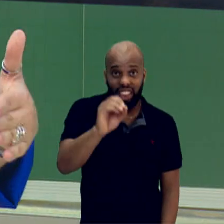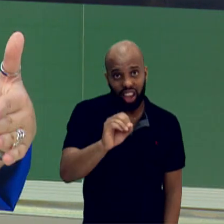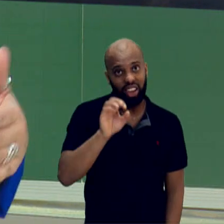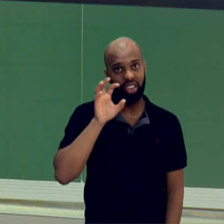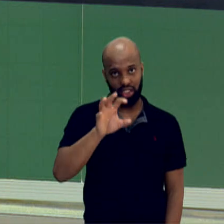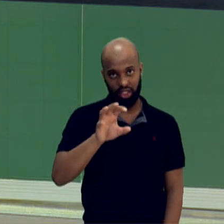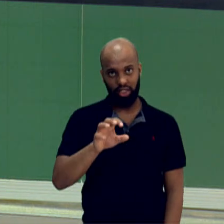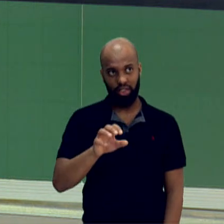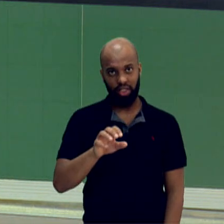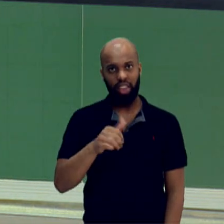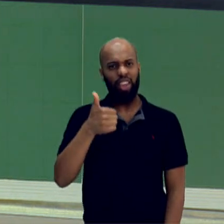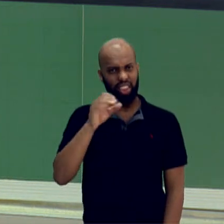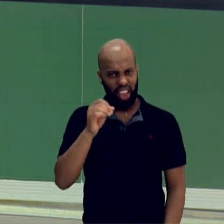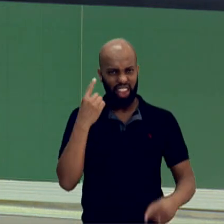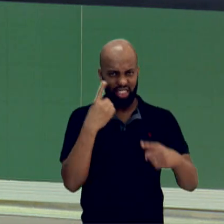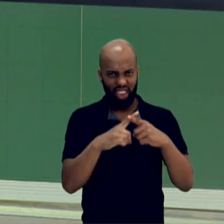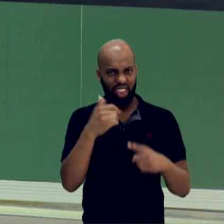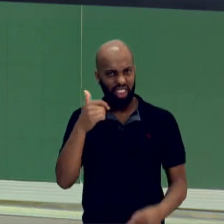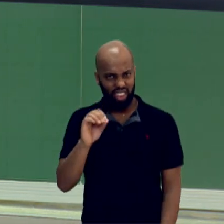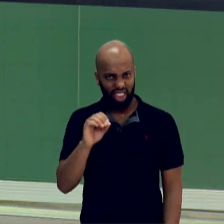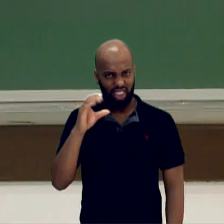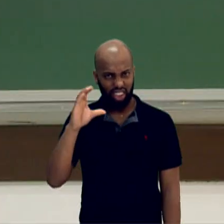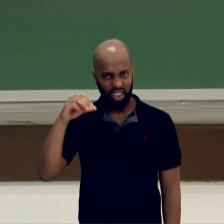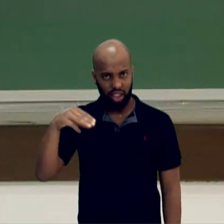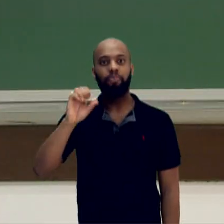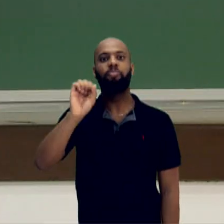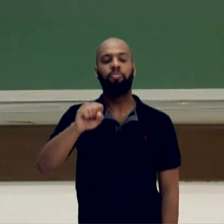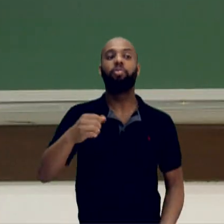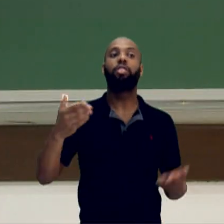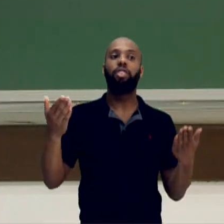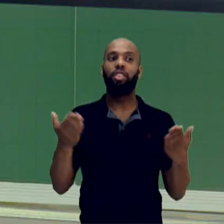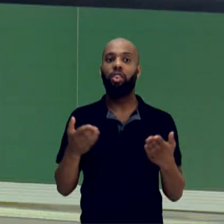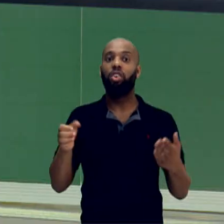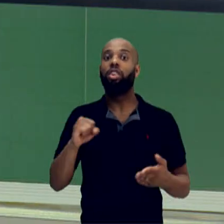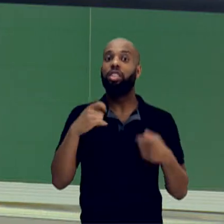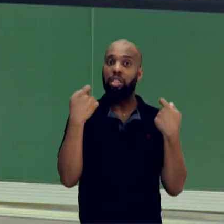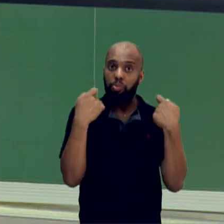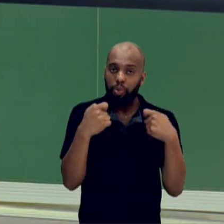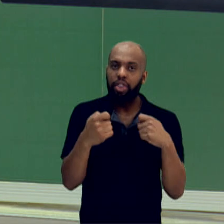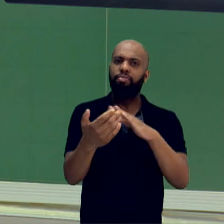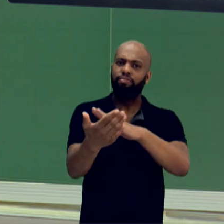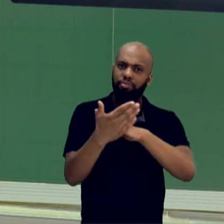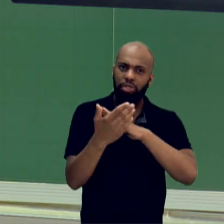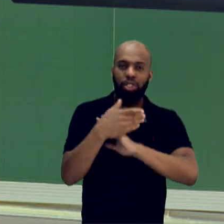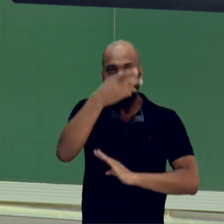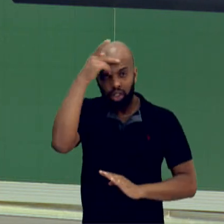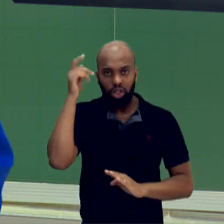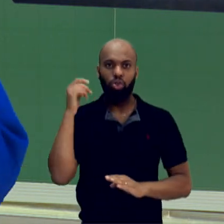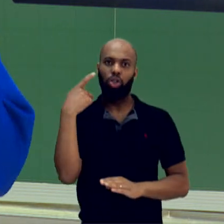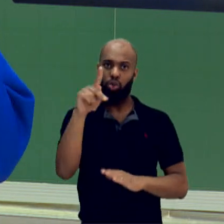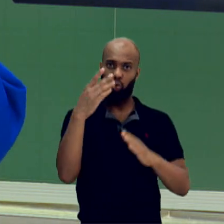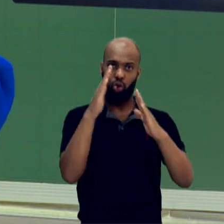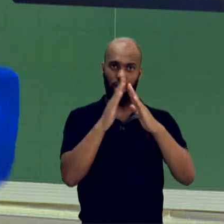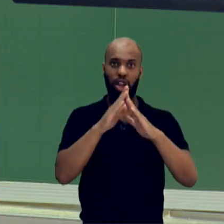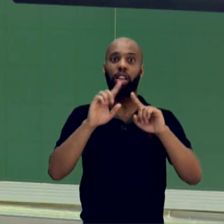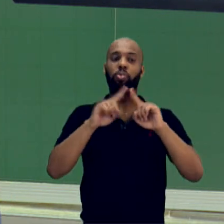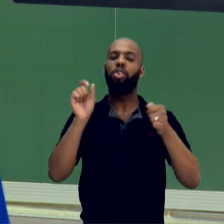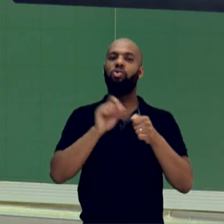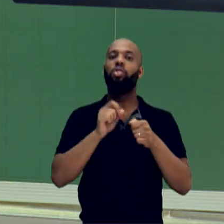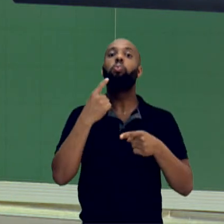em 1791, França, Espanha, Portugal, né? Brasil, começam a se relacionar. O